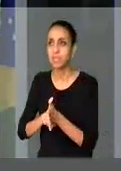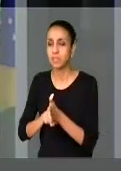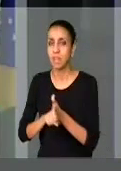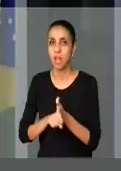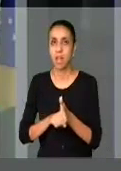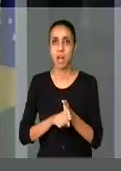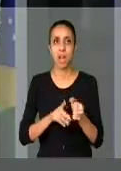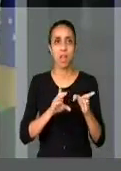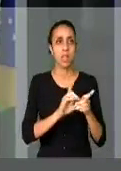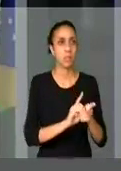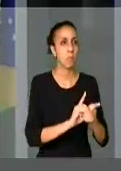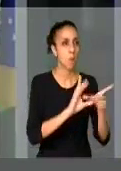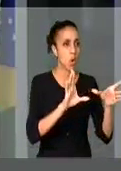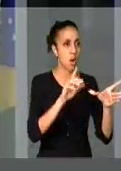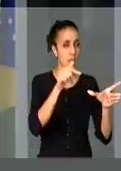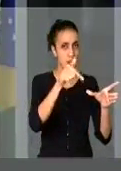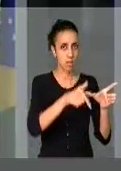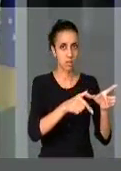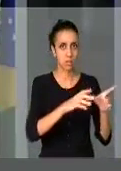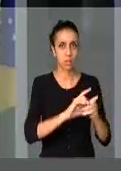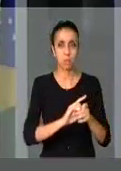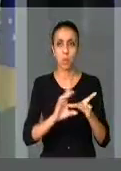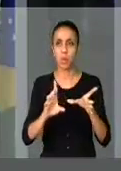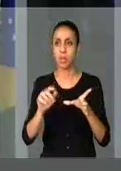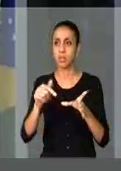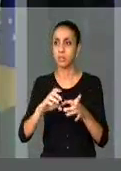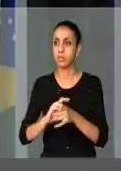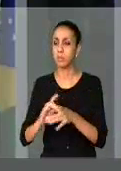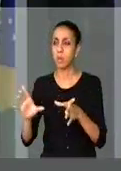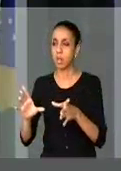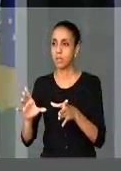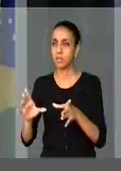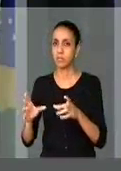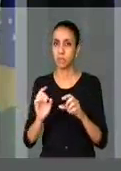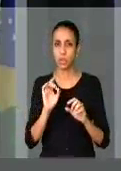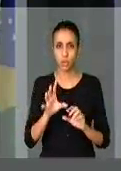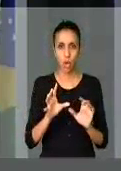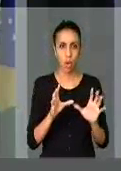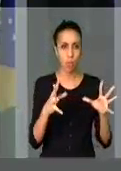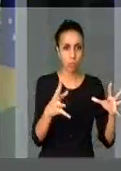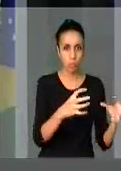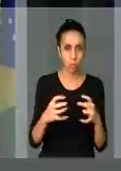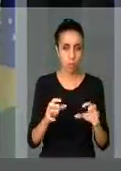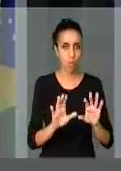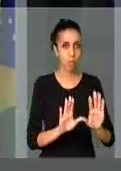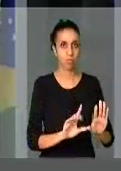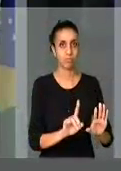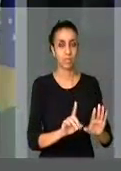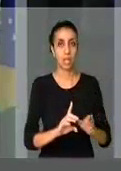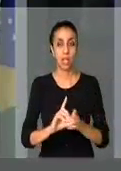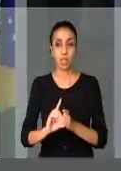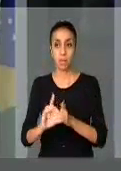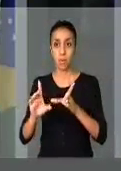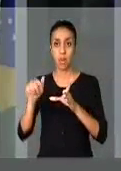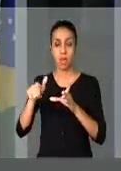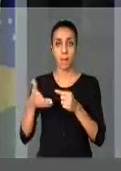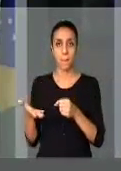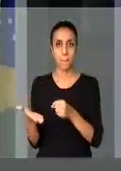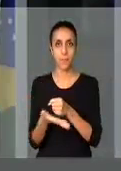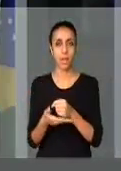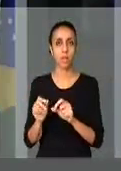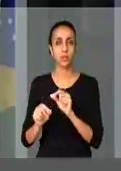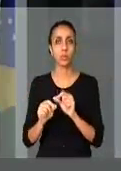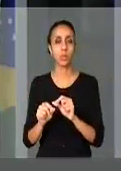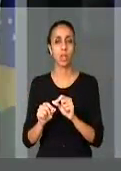entre si conflitos que chegam ao ponto de não retorno. Democracias que se organizam sob o princípio de níveis